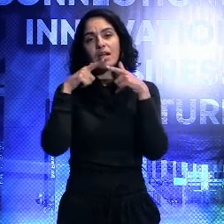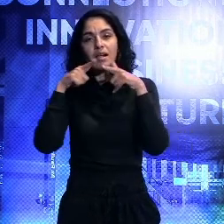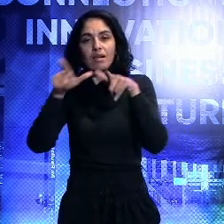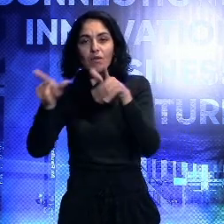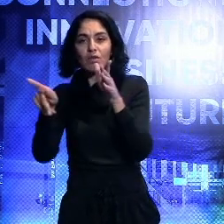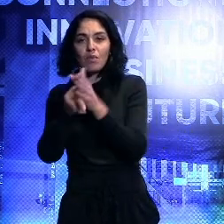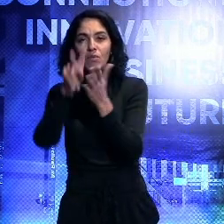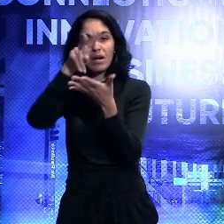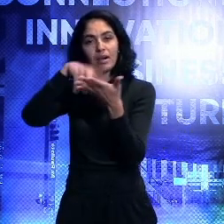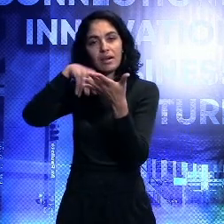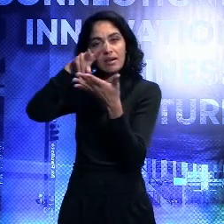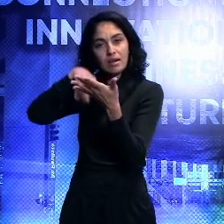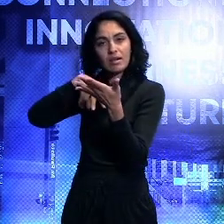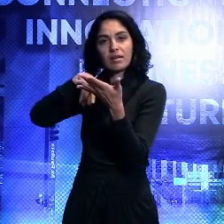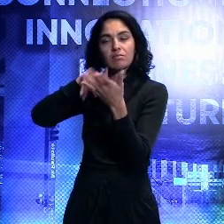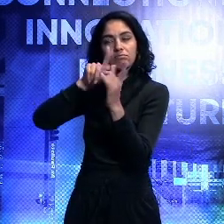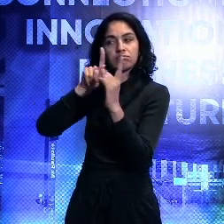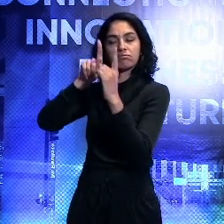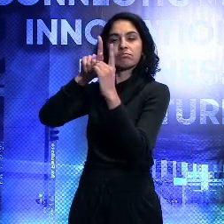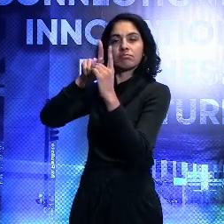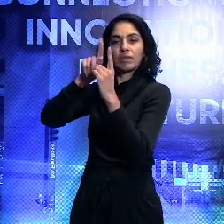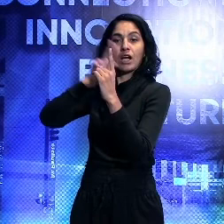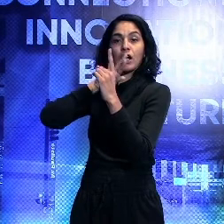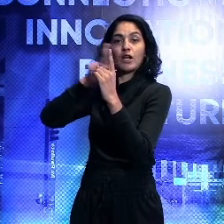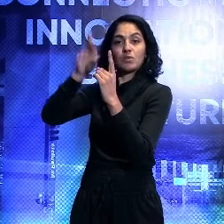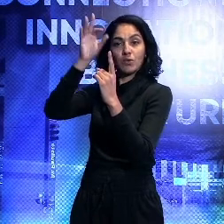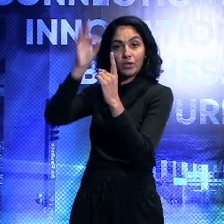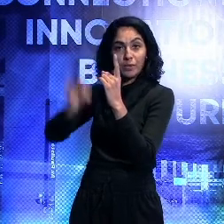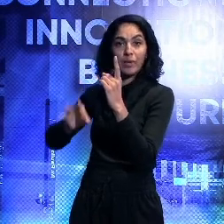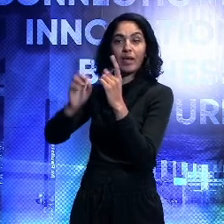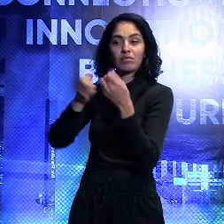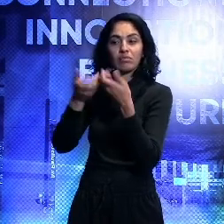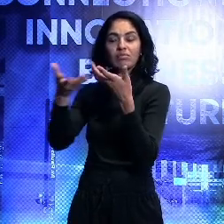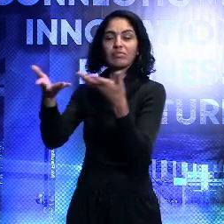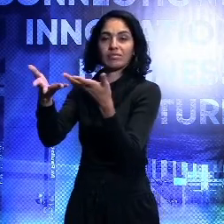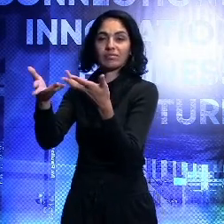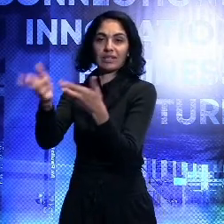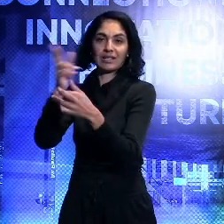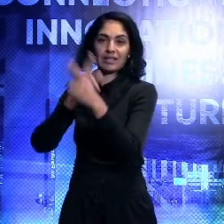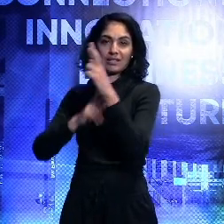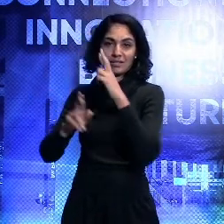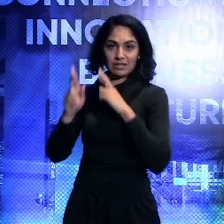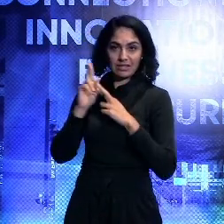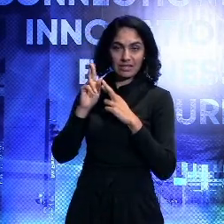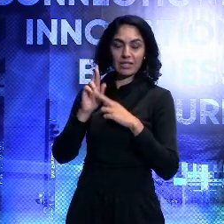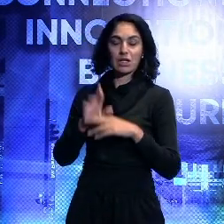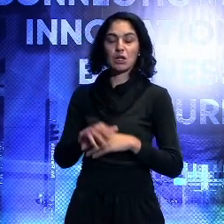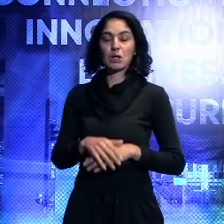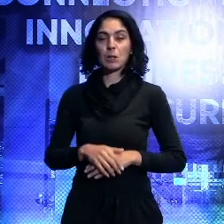ler, que ela precisa se identificar para responder bem àquela oferta que está recebendo.